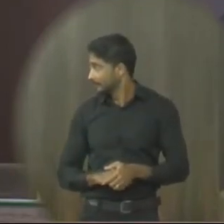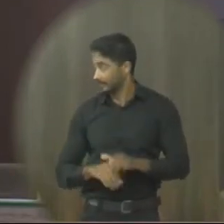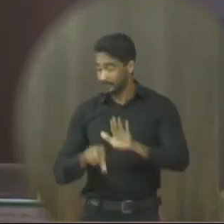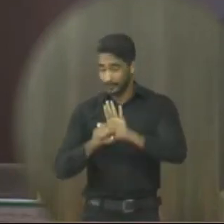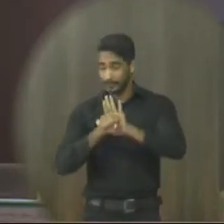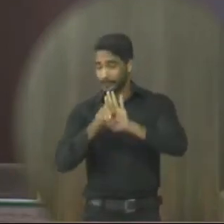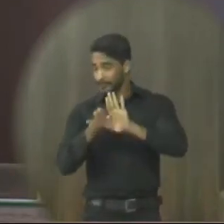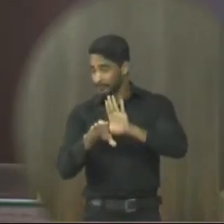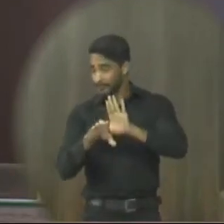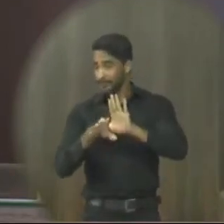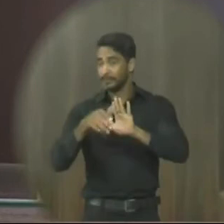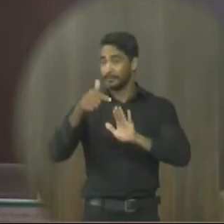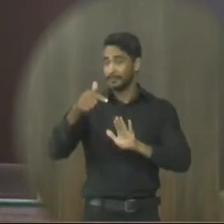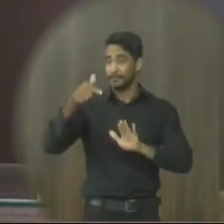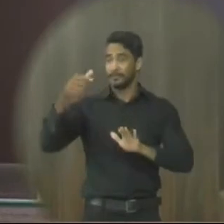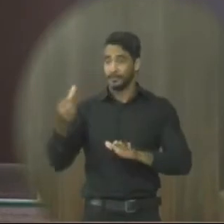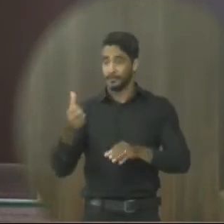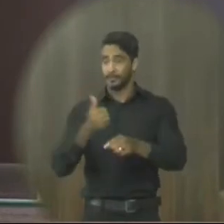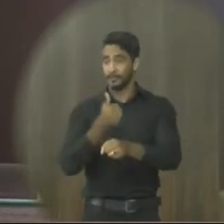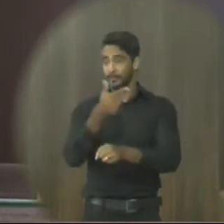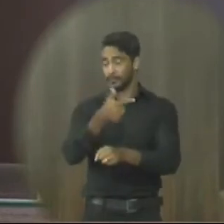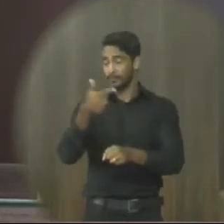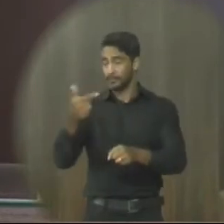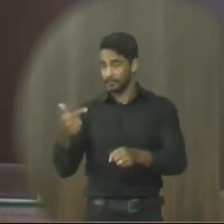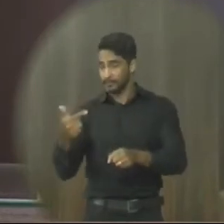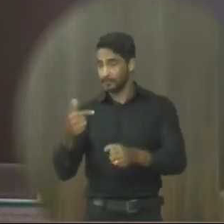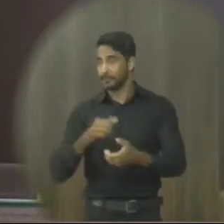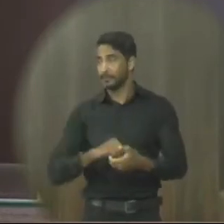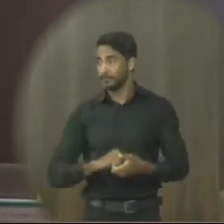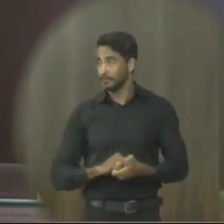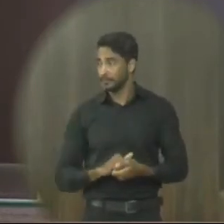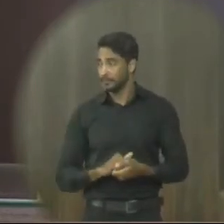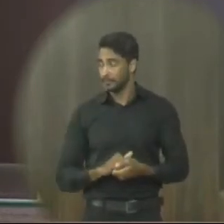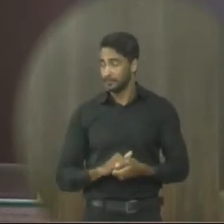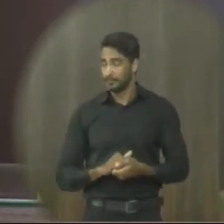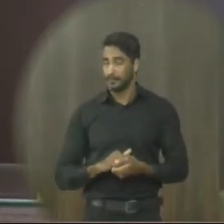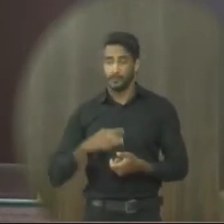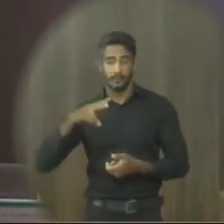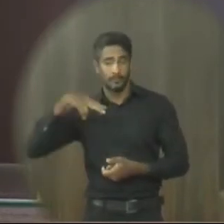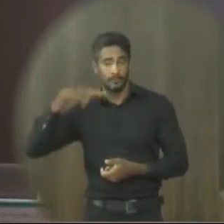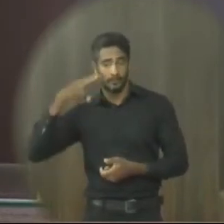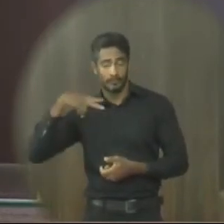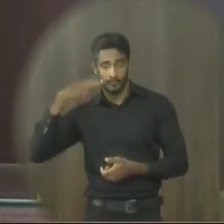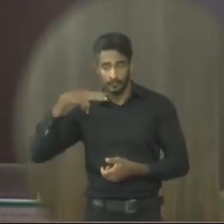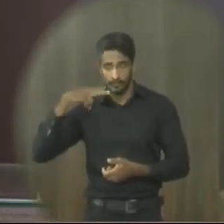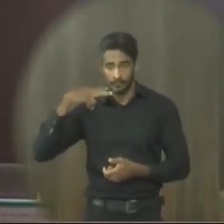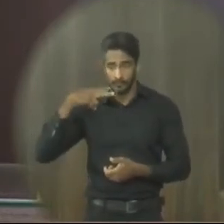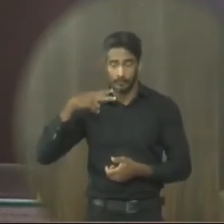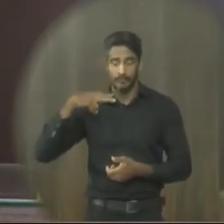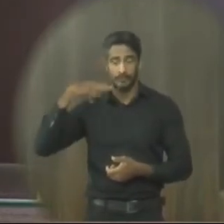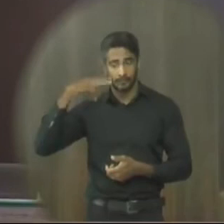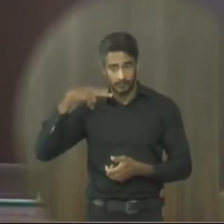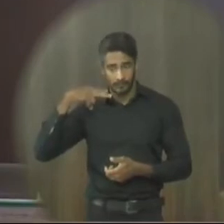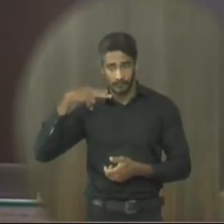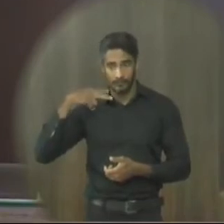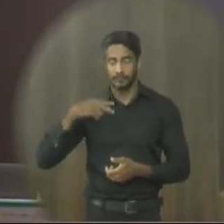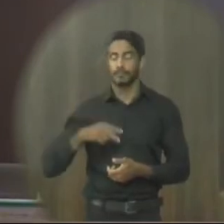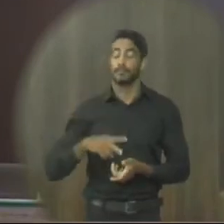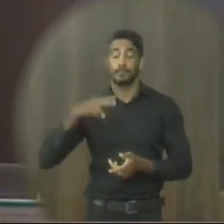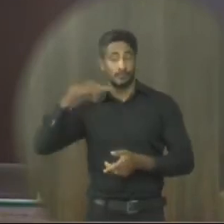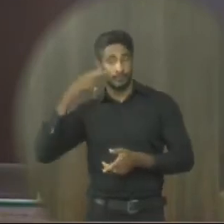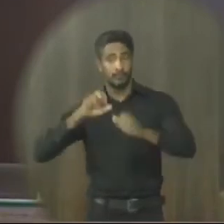Indicação de necessidade 076-2022. Senhores vereadores, o vereador que se subscreve